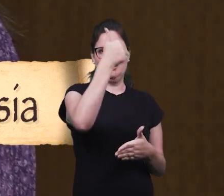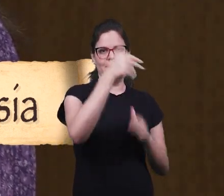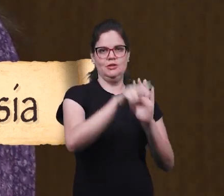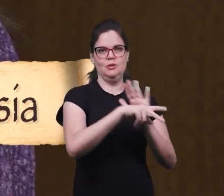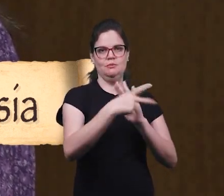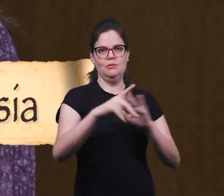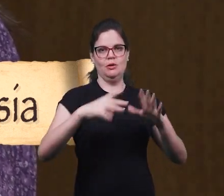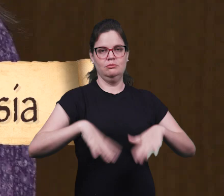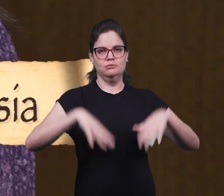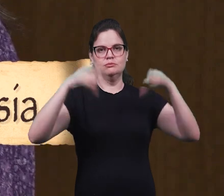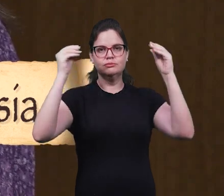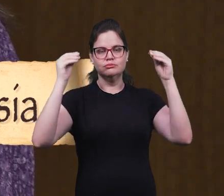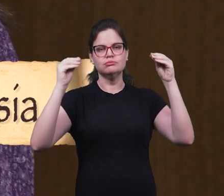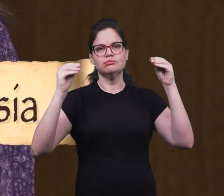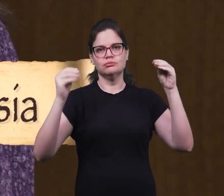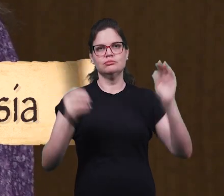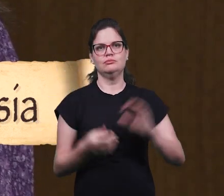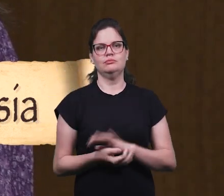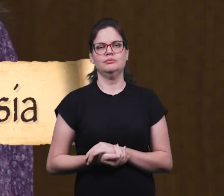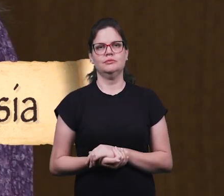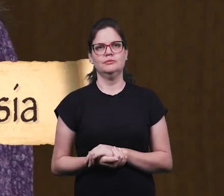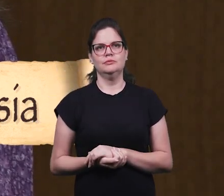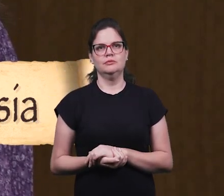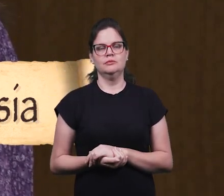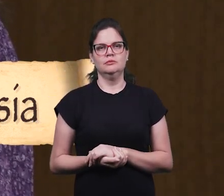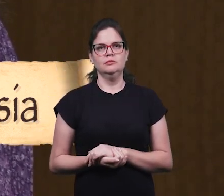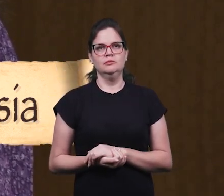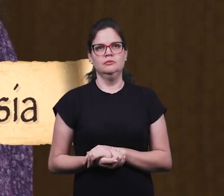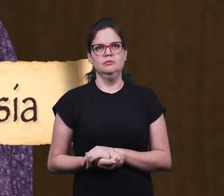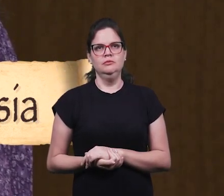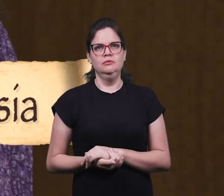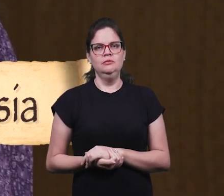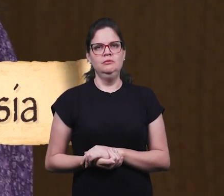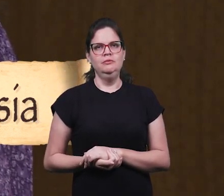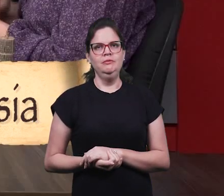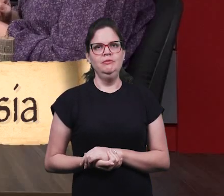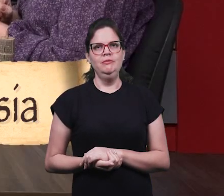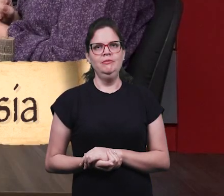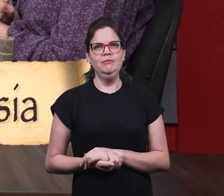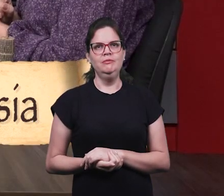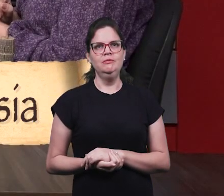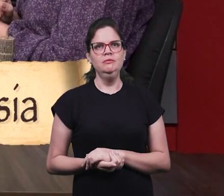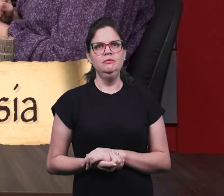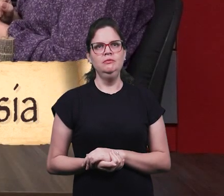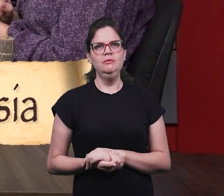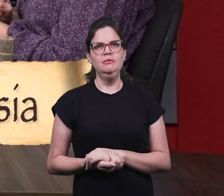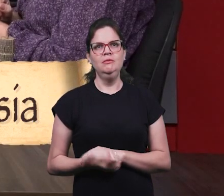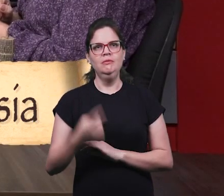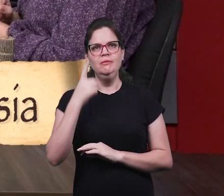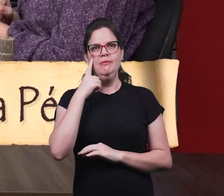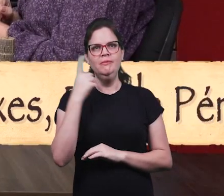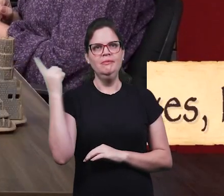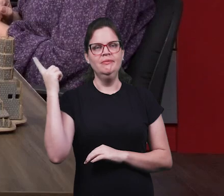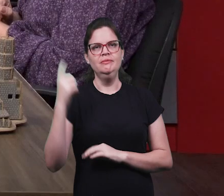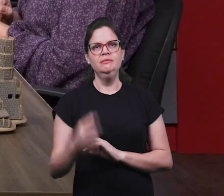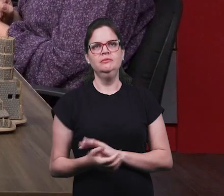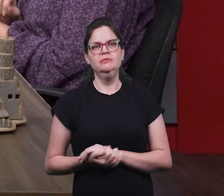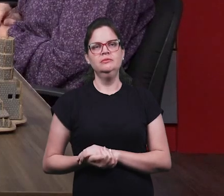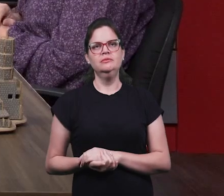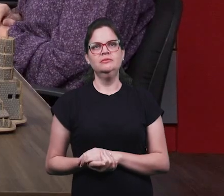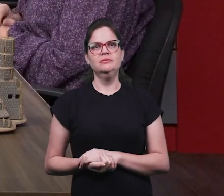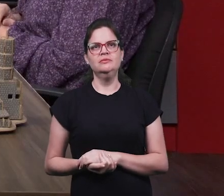gente mostrou aqui, de Suzã, da Fortaleza de Suzã. Eu gostaria também que fosse